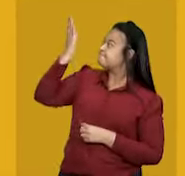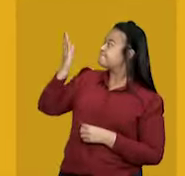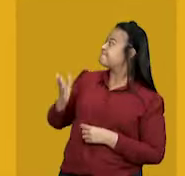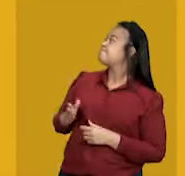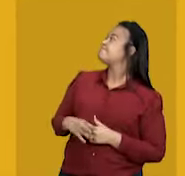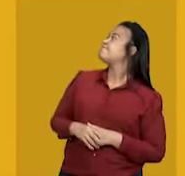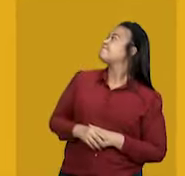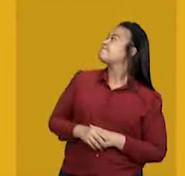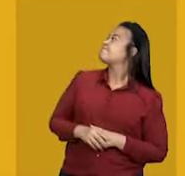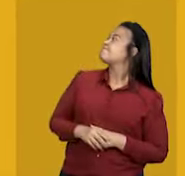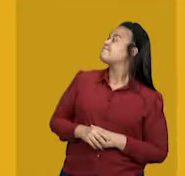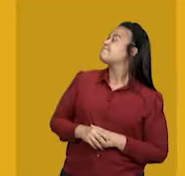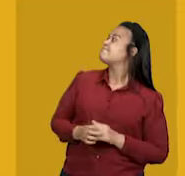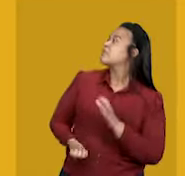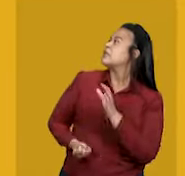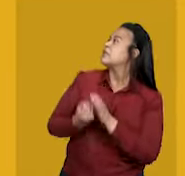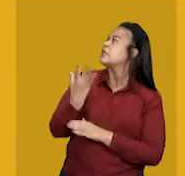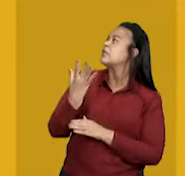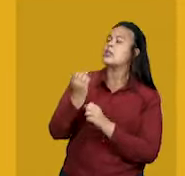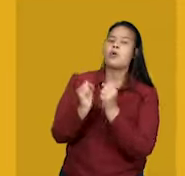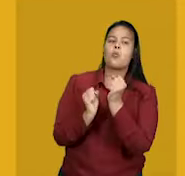fabricação